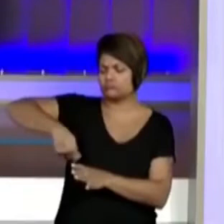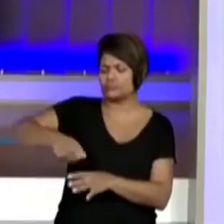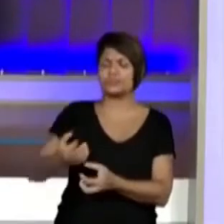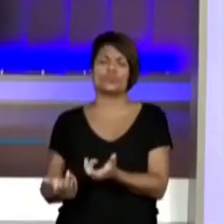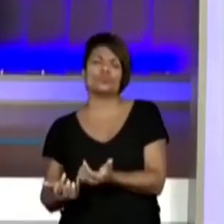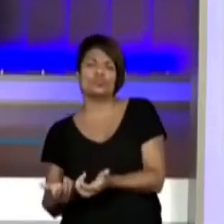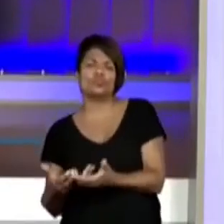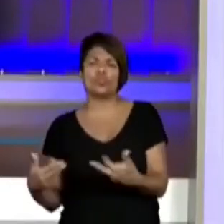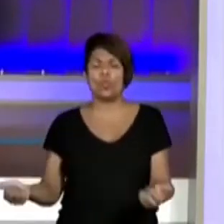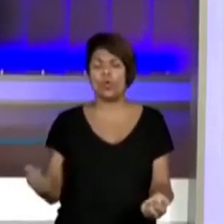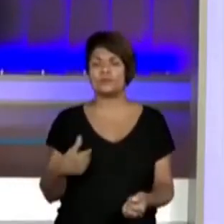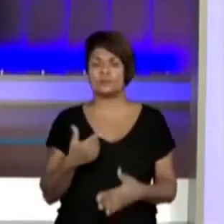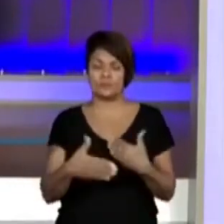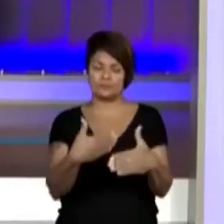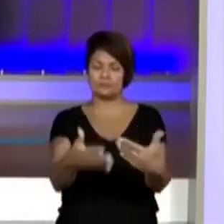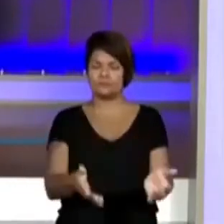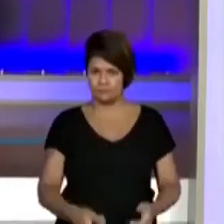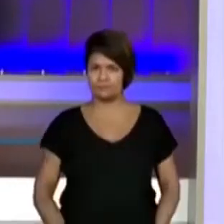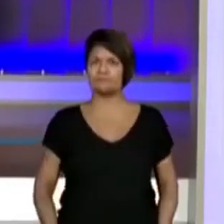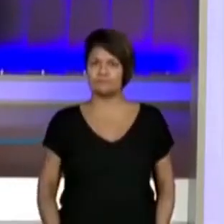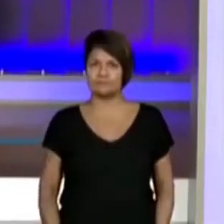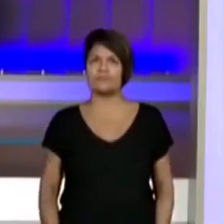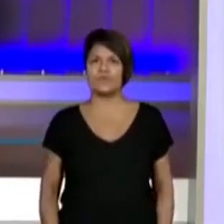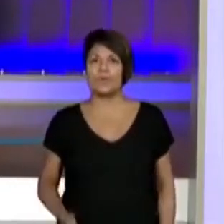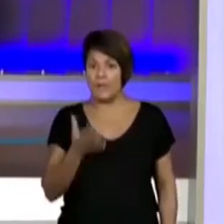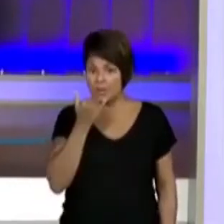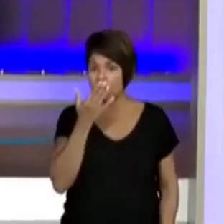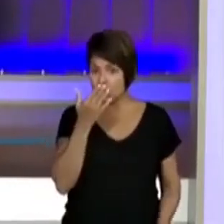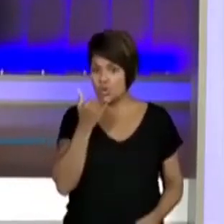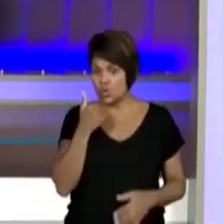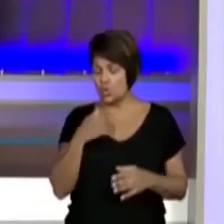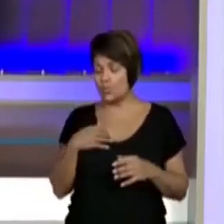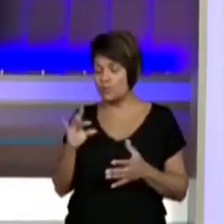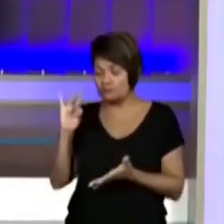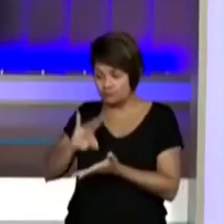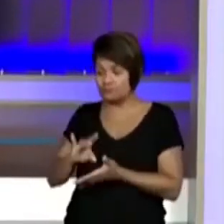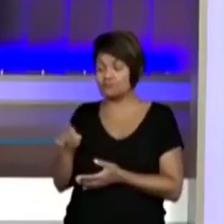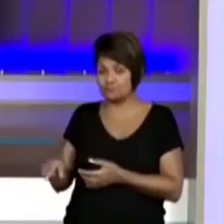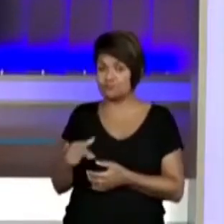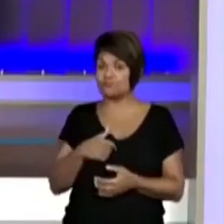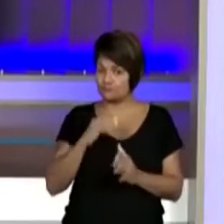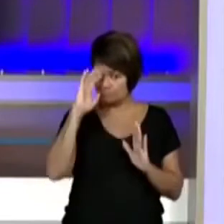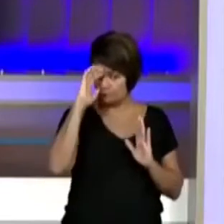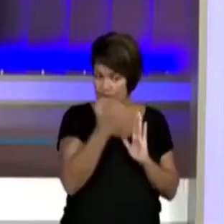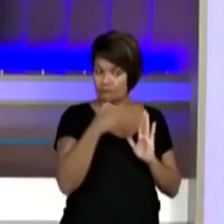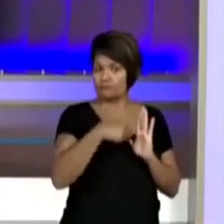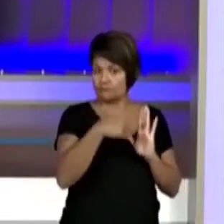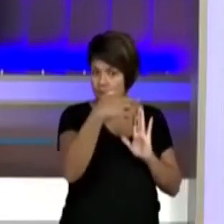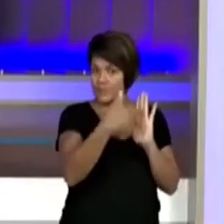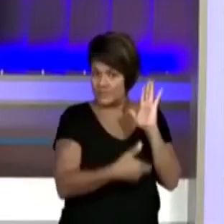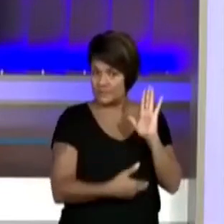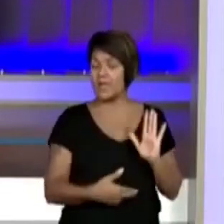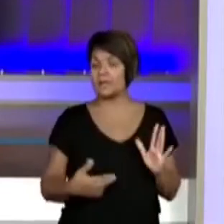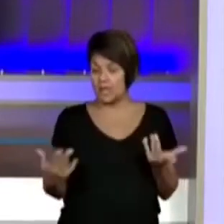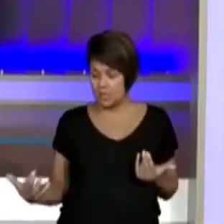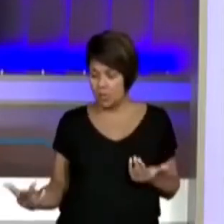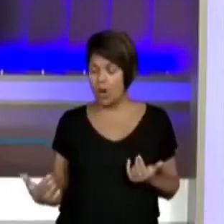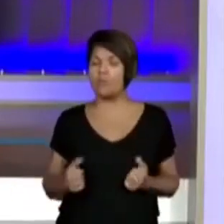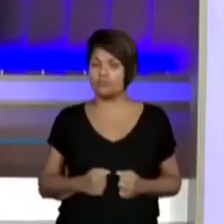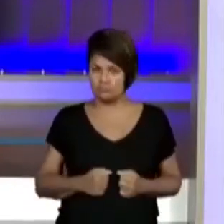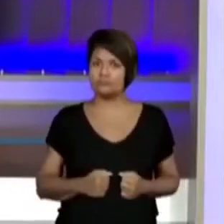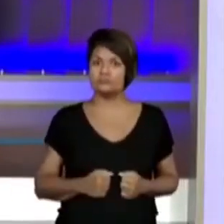o prato fique pronto, para que não seja outra coisa, para que seja realmente a realização daquela receita que está